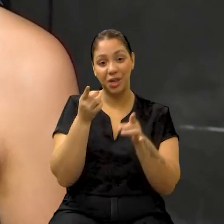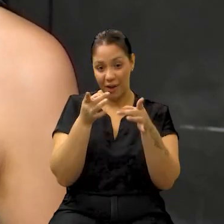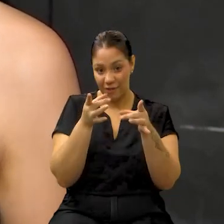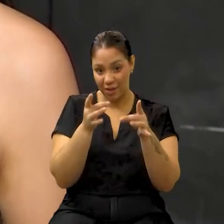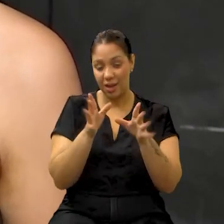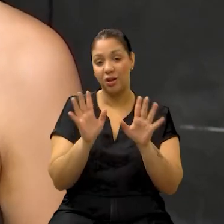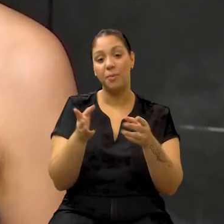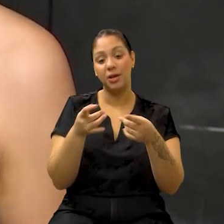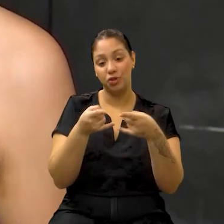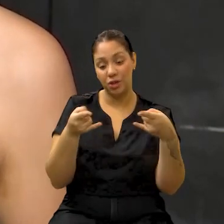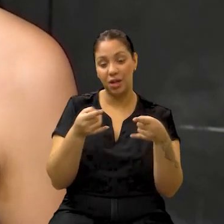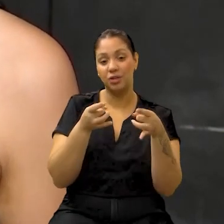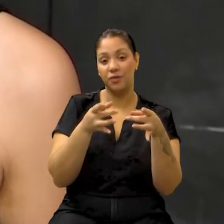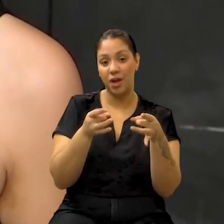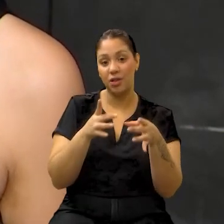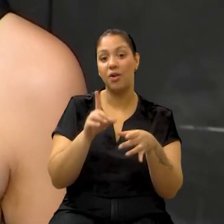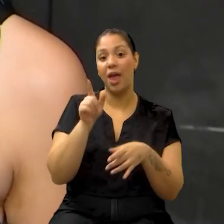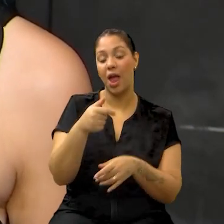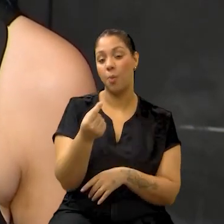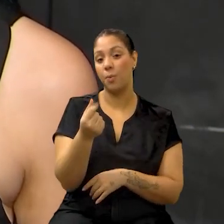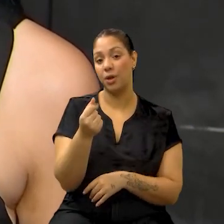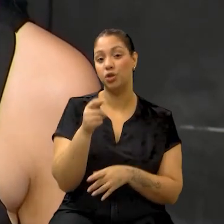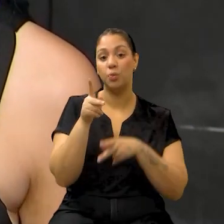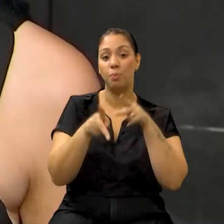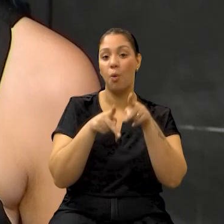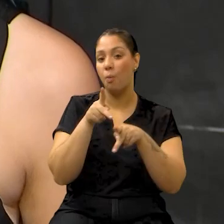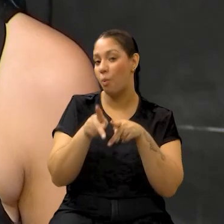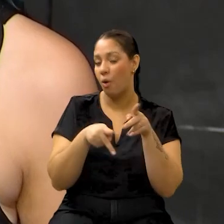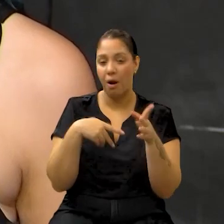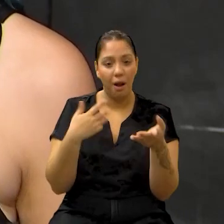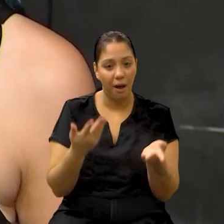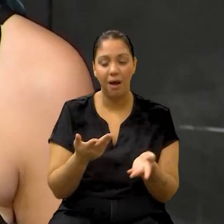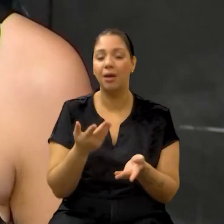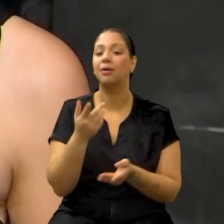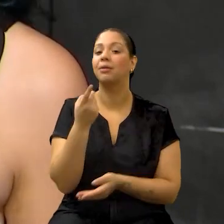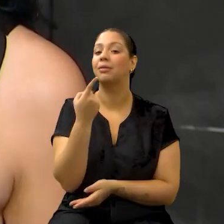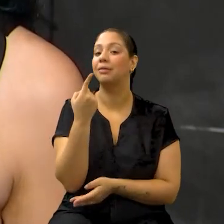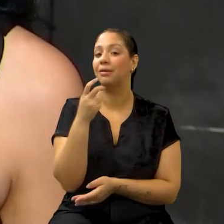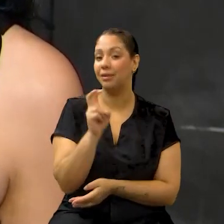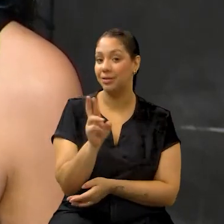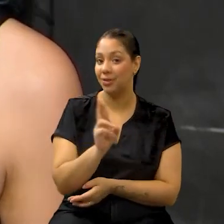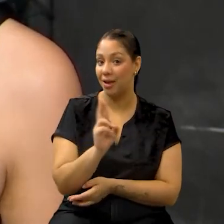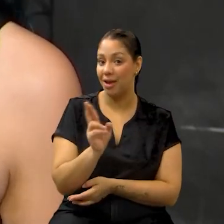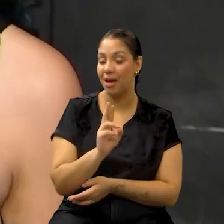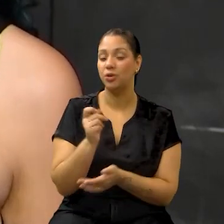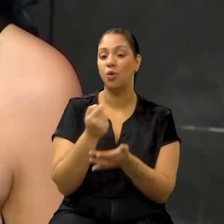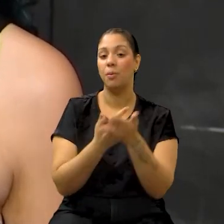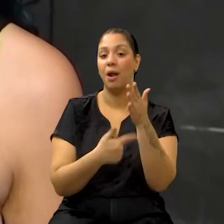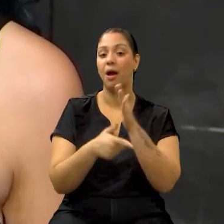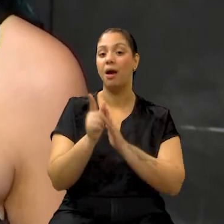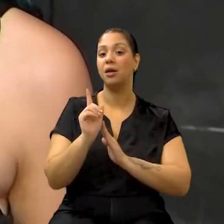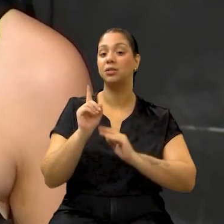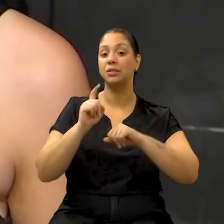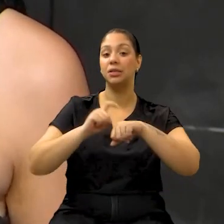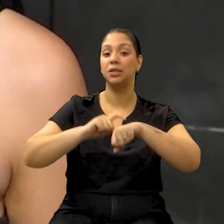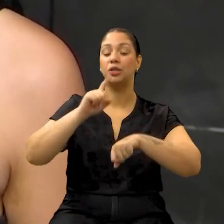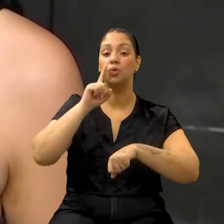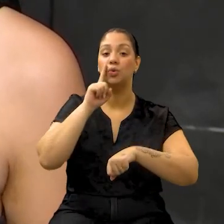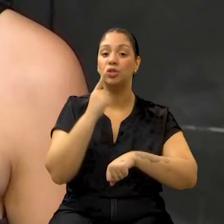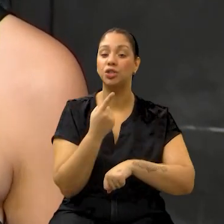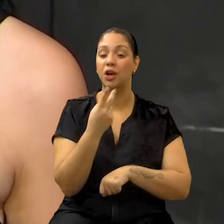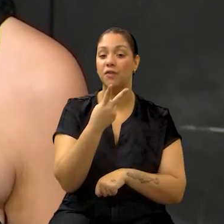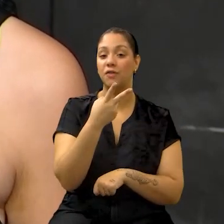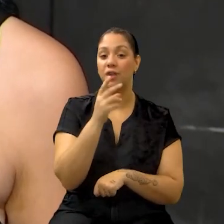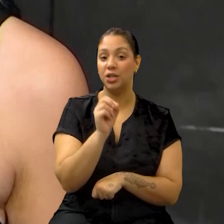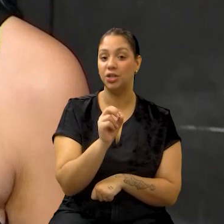dia. Lembrando também que os ingressos estão a preço popular, então são R$15 comprando antecipado. E no dia